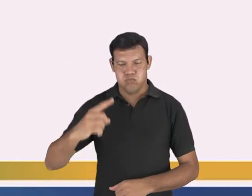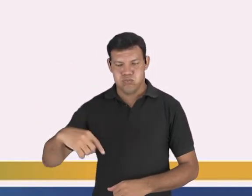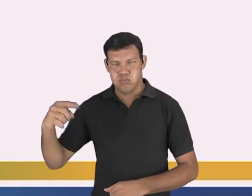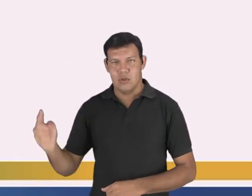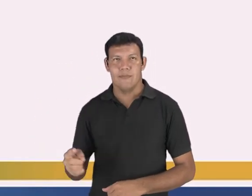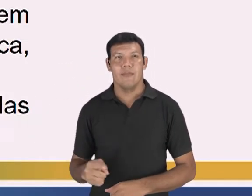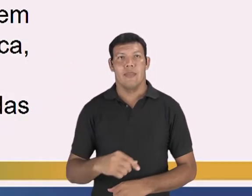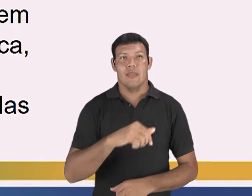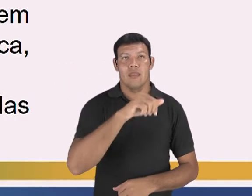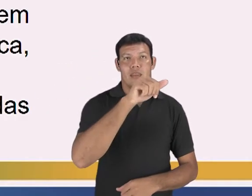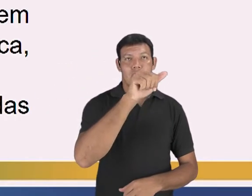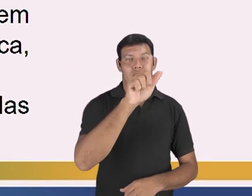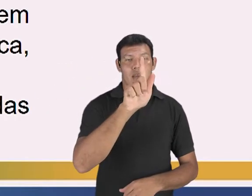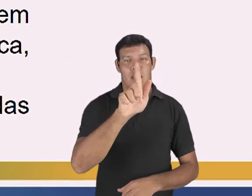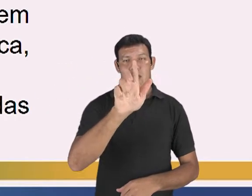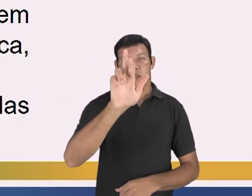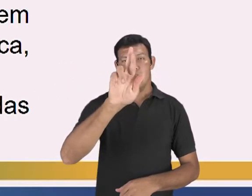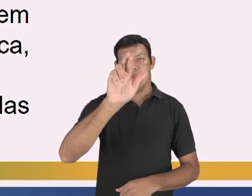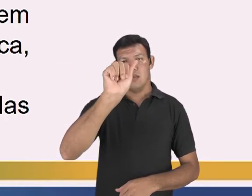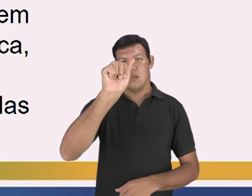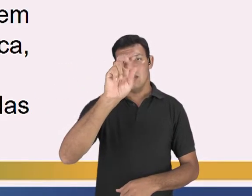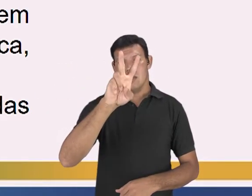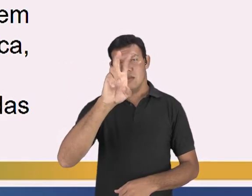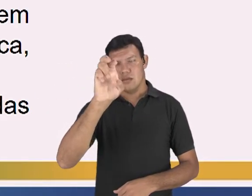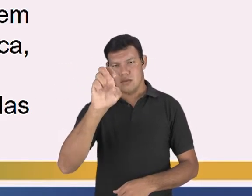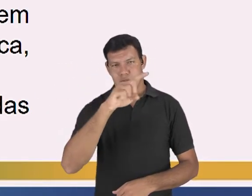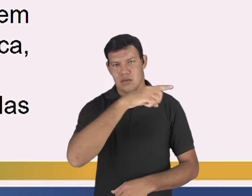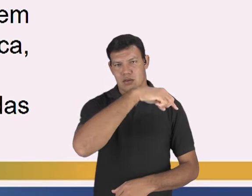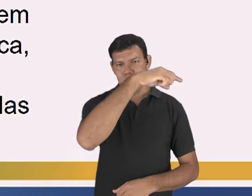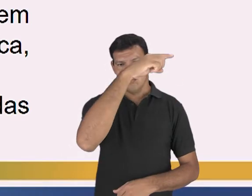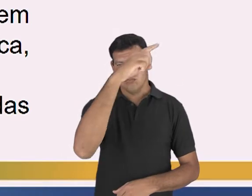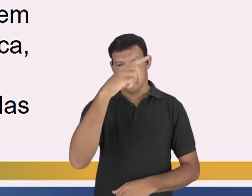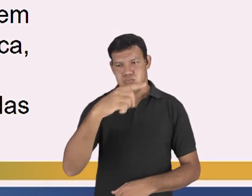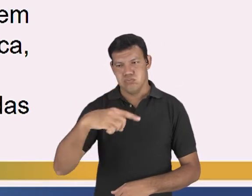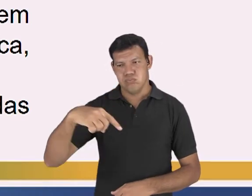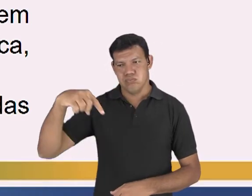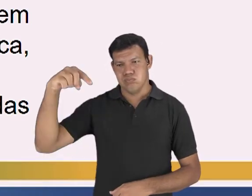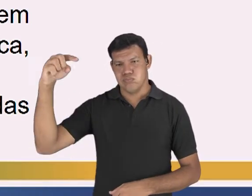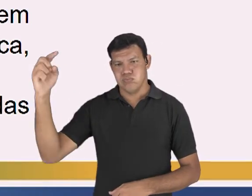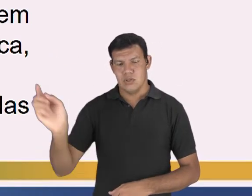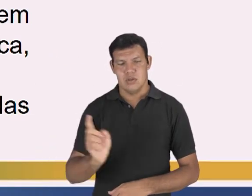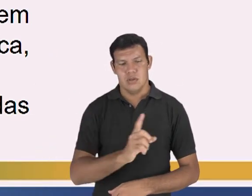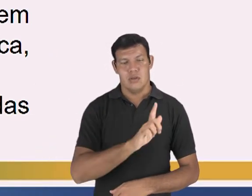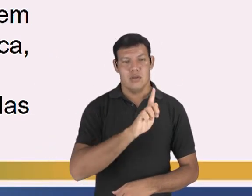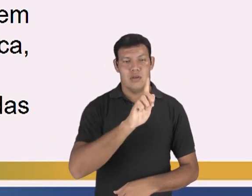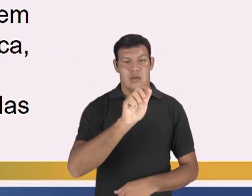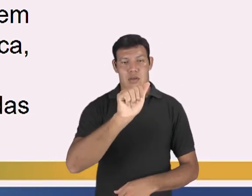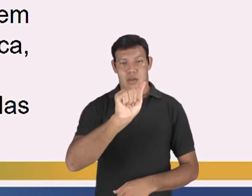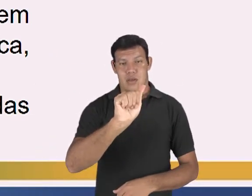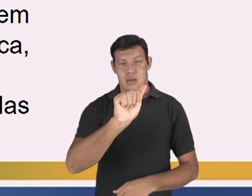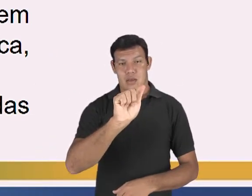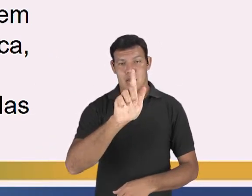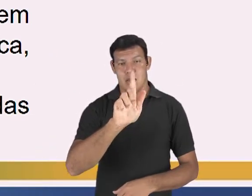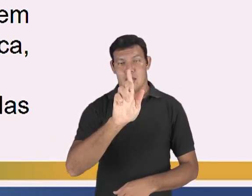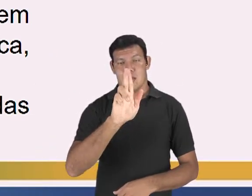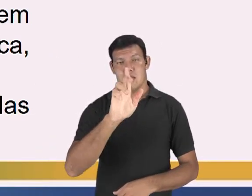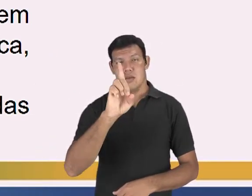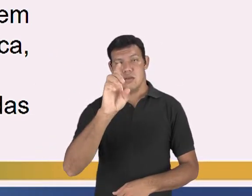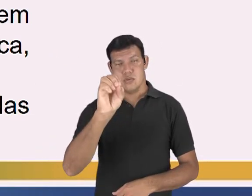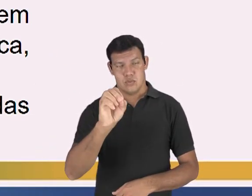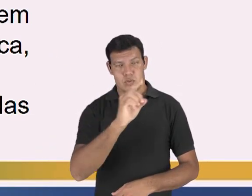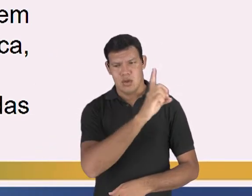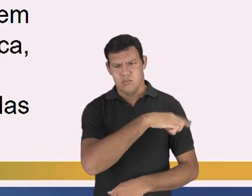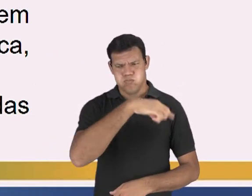corda, maior a frequência, ok? Temos a duração também. E a duração nada mais é, próprio